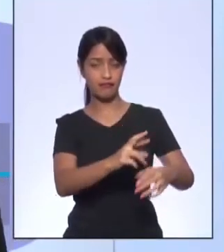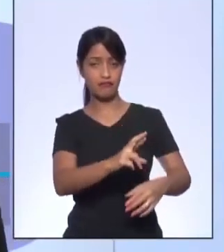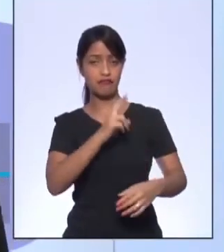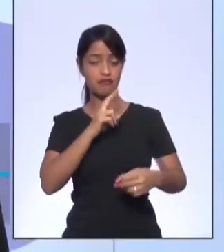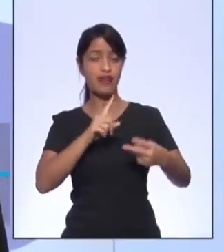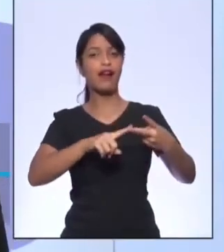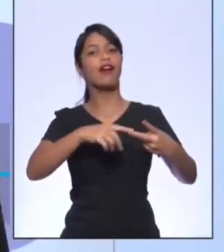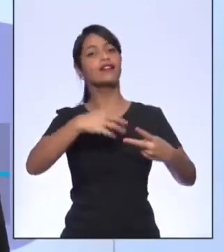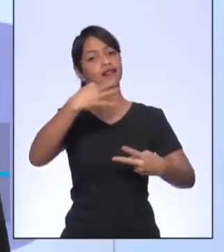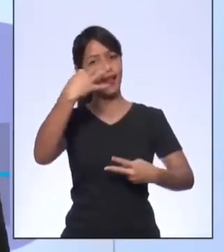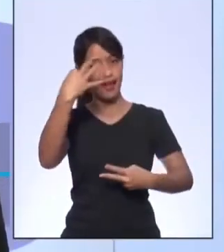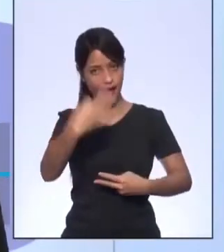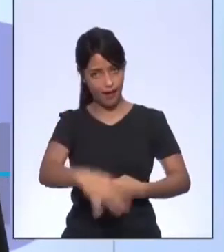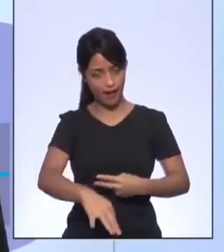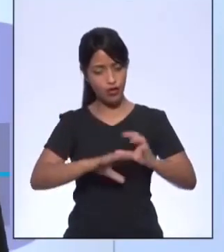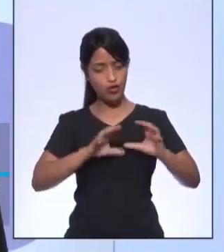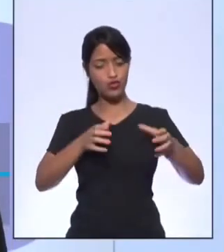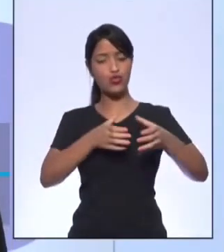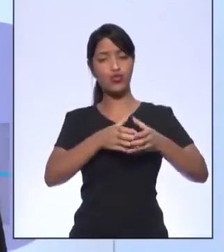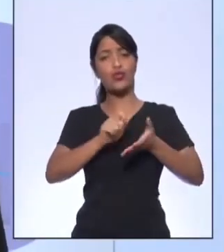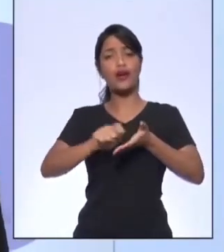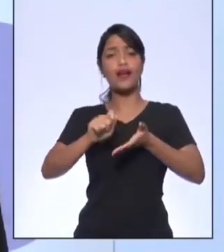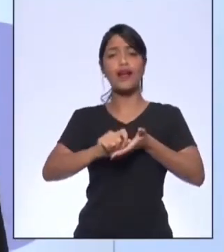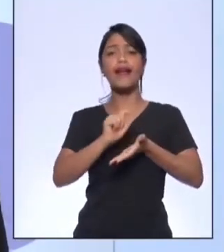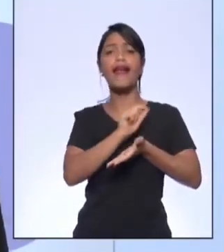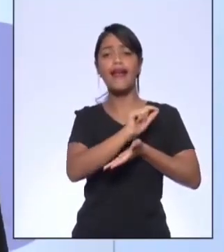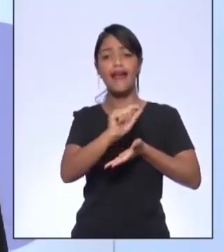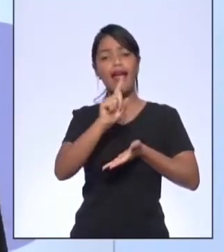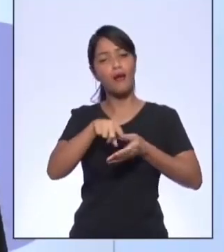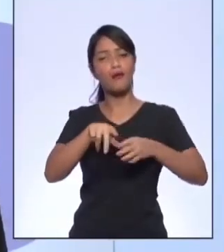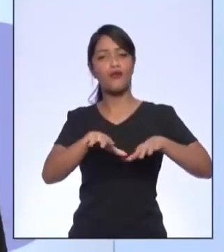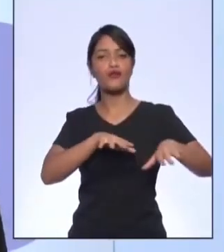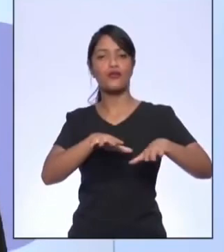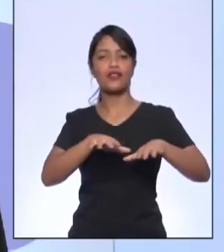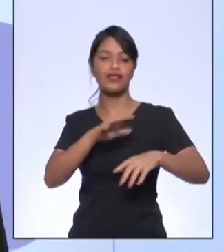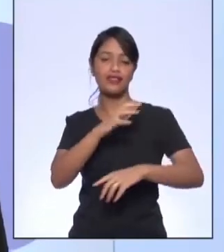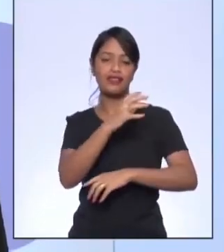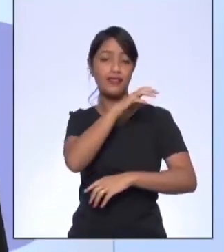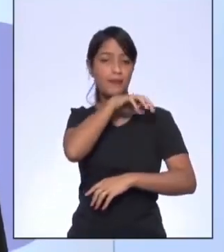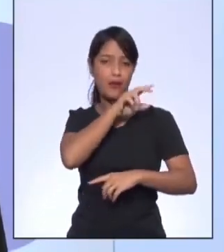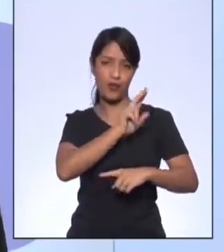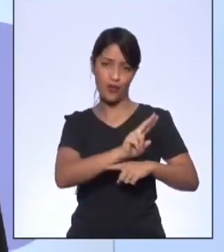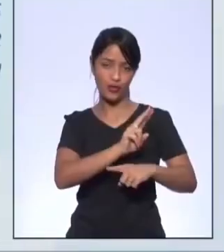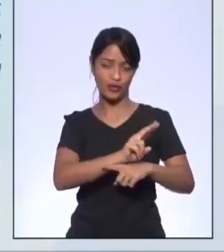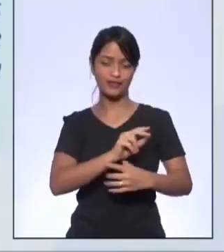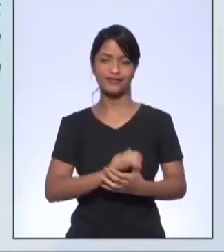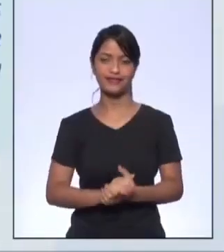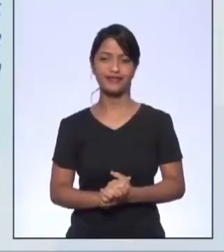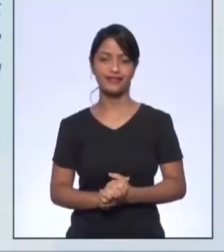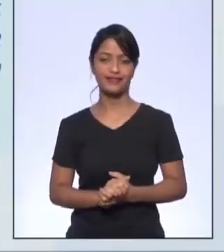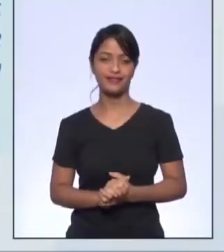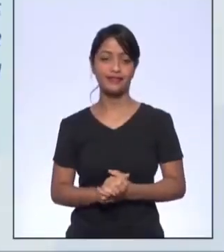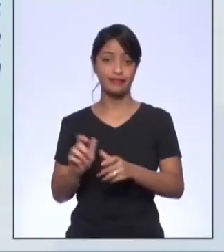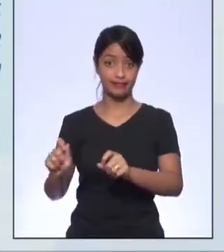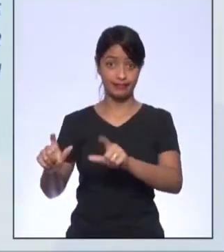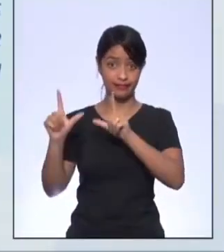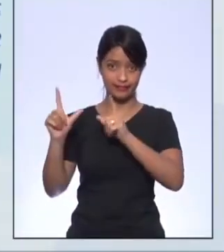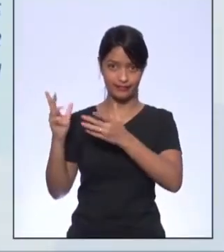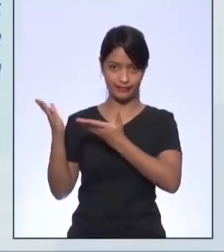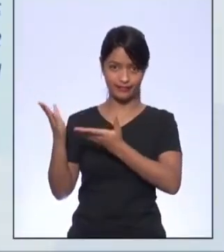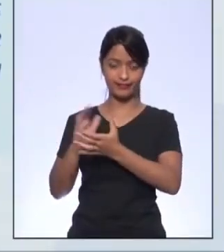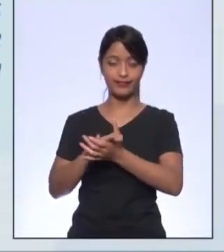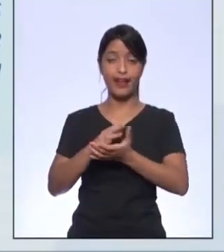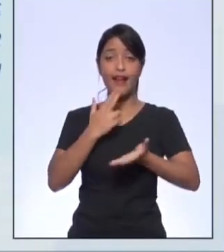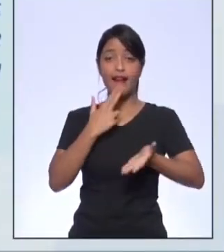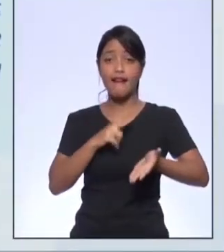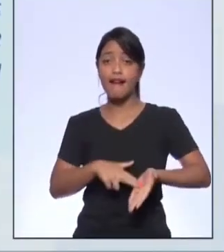proponente. Então, vamos lá. Pode passar para o próximo slide. Então, o destinatário é o